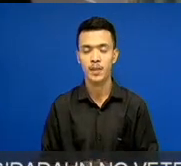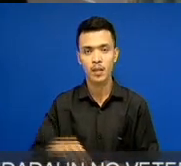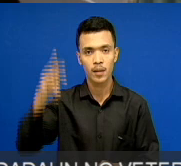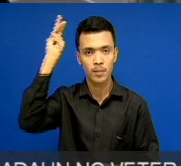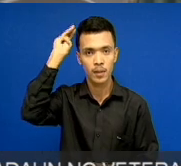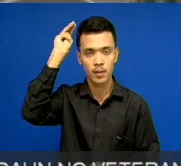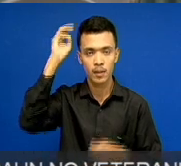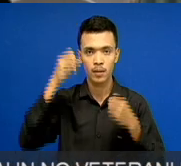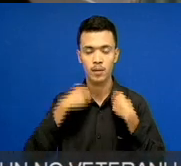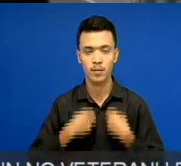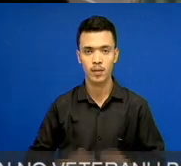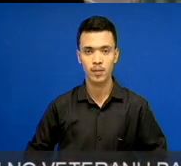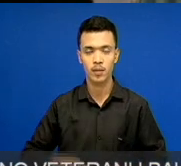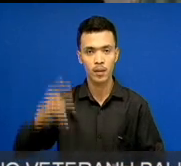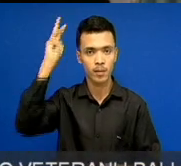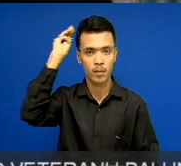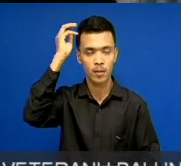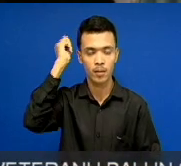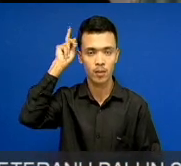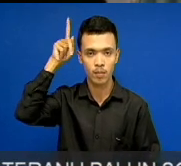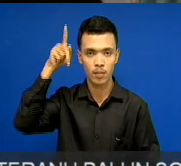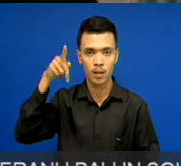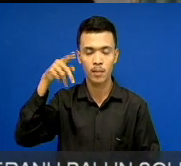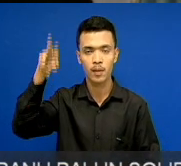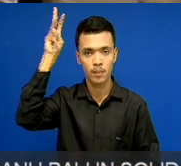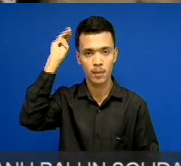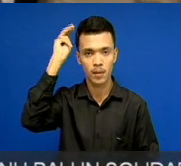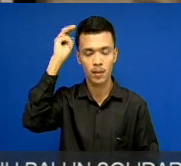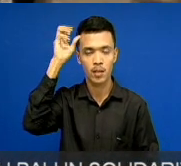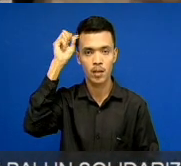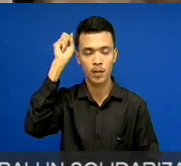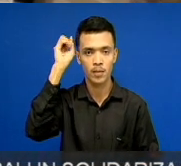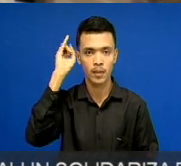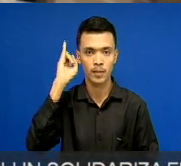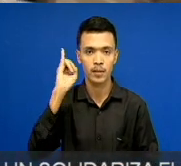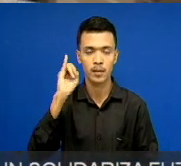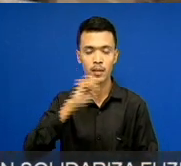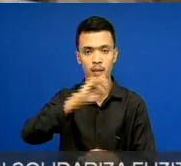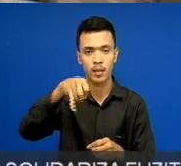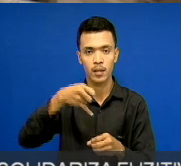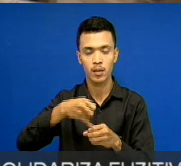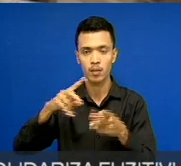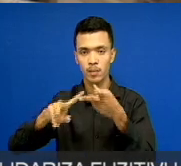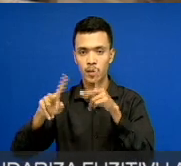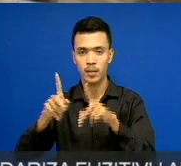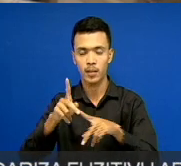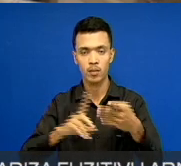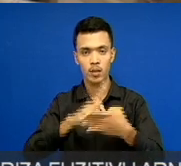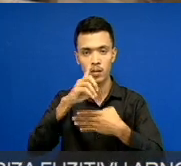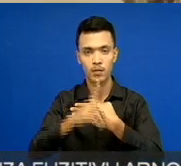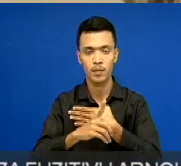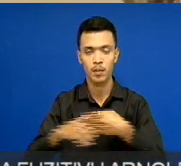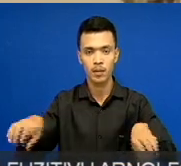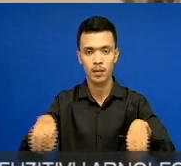Ministério Saúde, Ministério Agricultura, Ministério Solidariedade Social, inclui parceiro desenvolvimento nebe